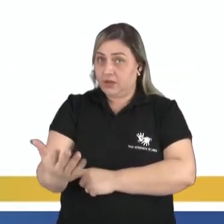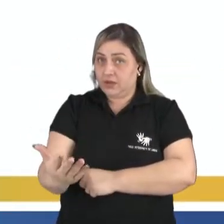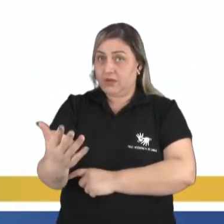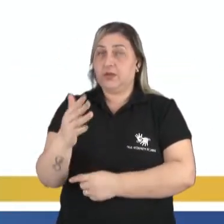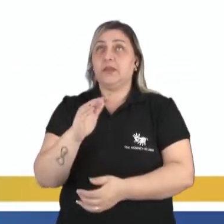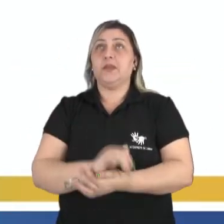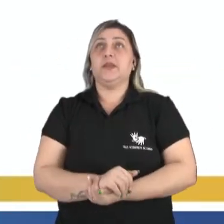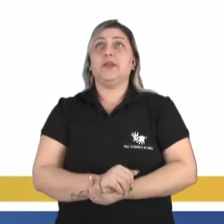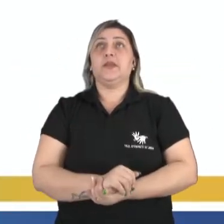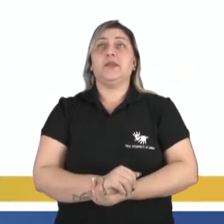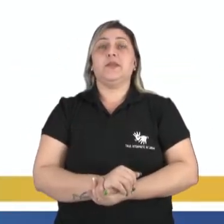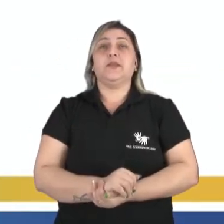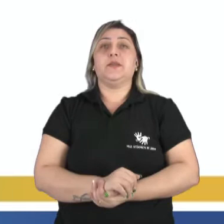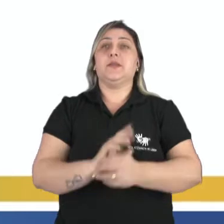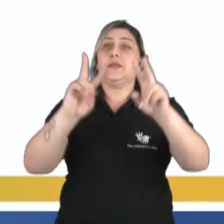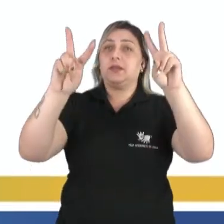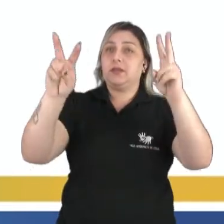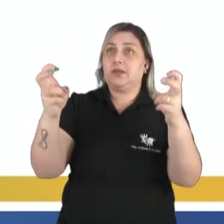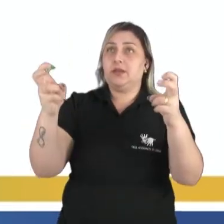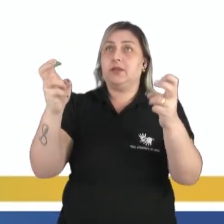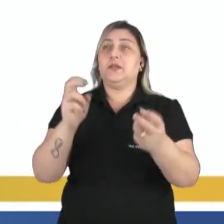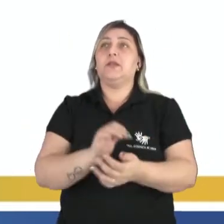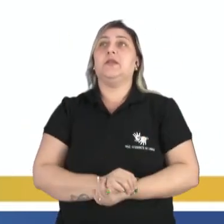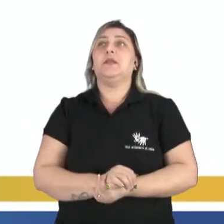tá? Sobre esse assunto,